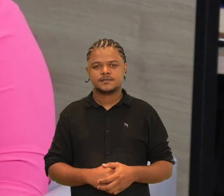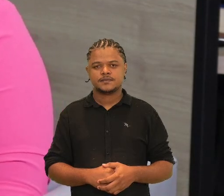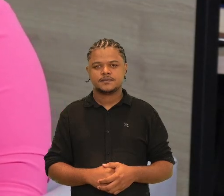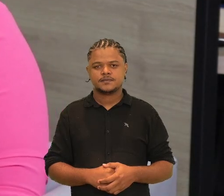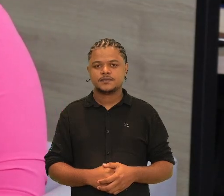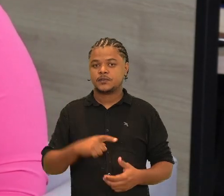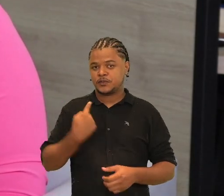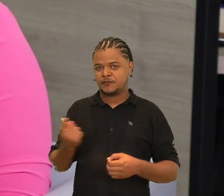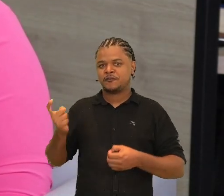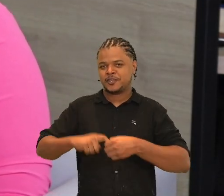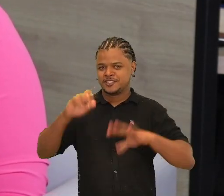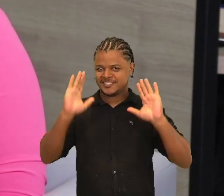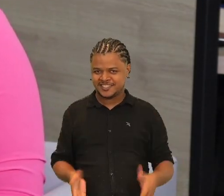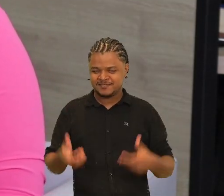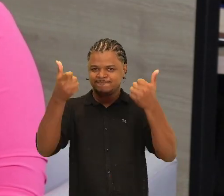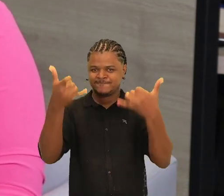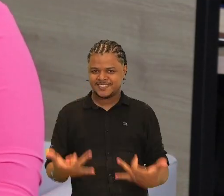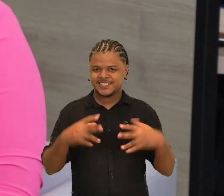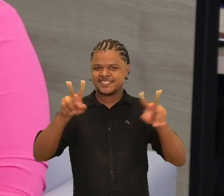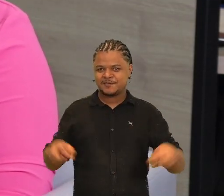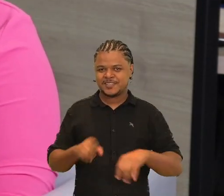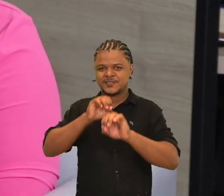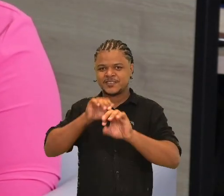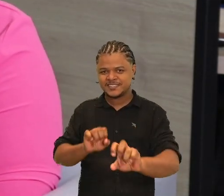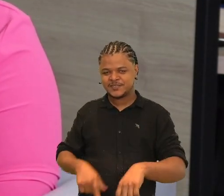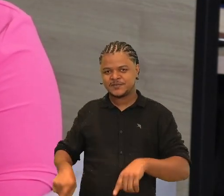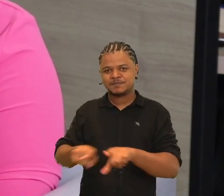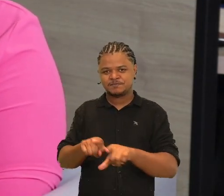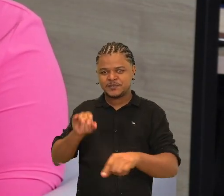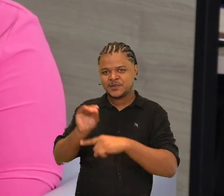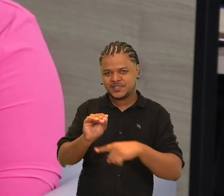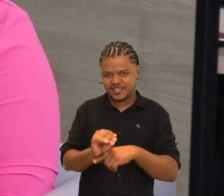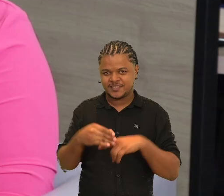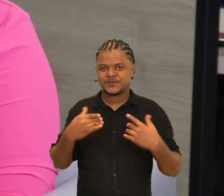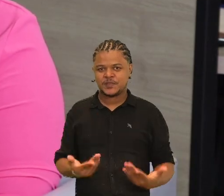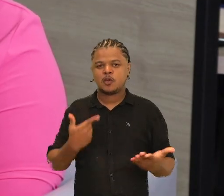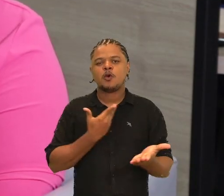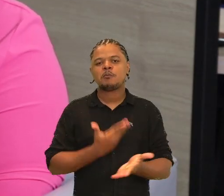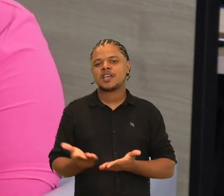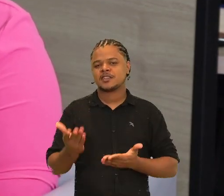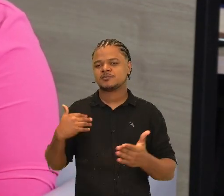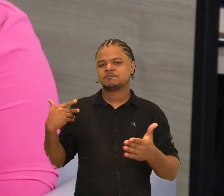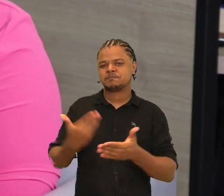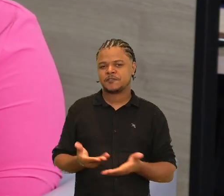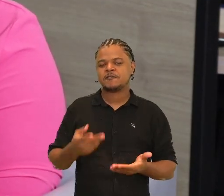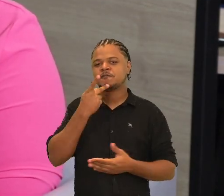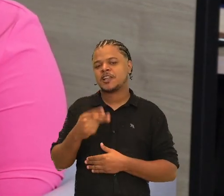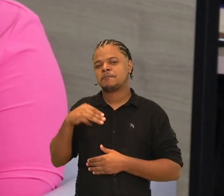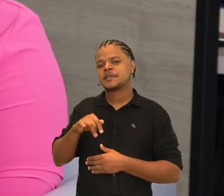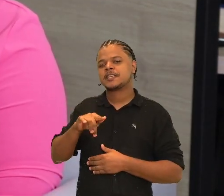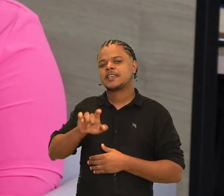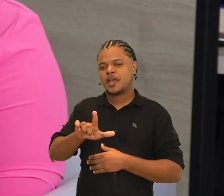Estamos de volta aqui falando sobre educação para o cuidado. E desde o começo a gente está aqui falando do nome de Miguel, de Miguel, de